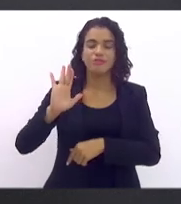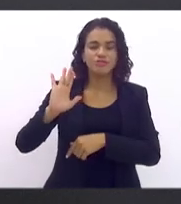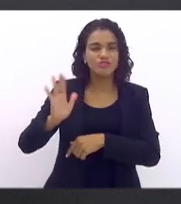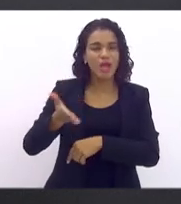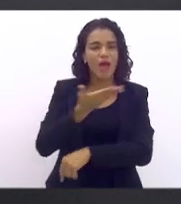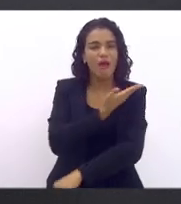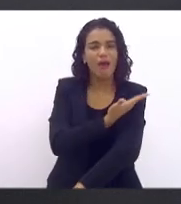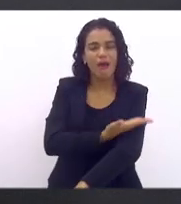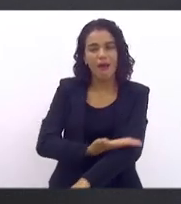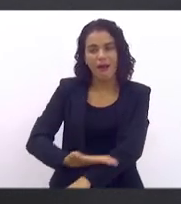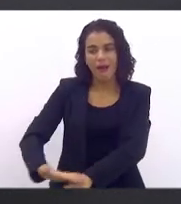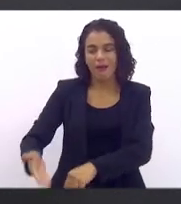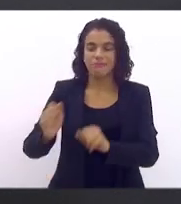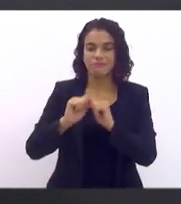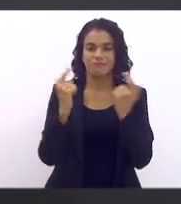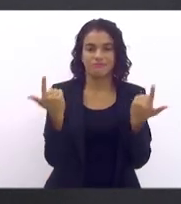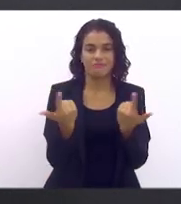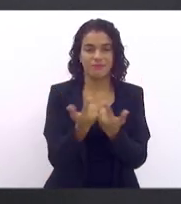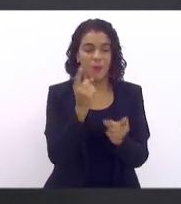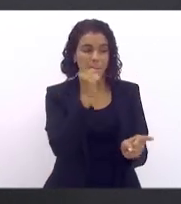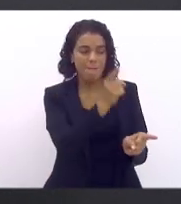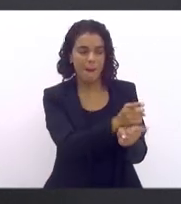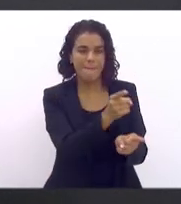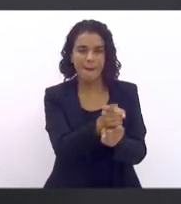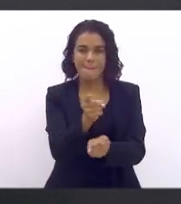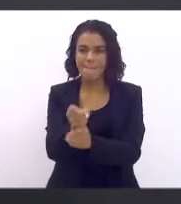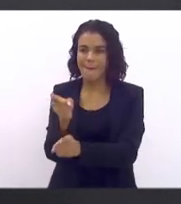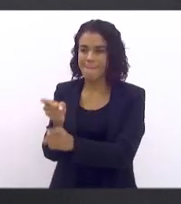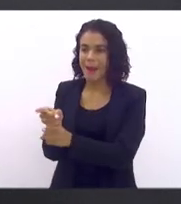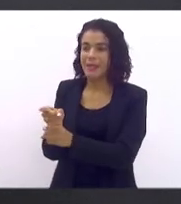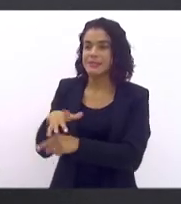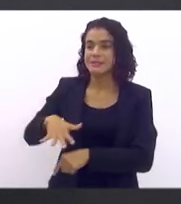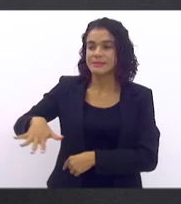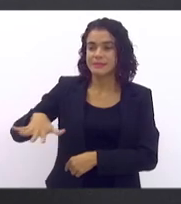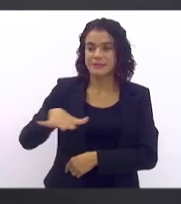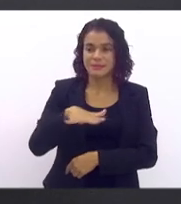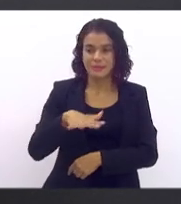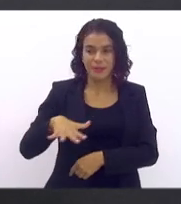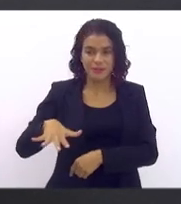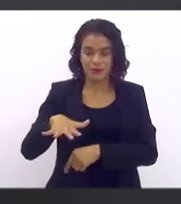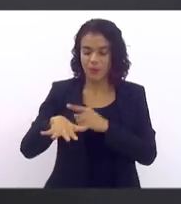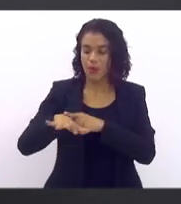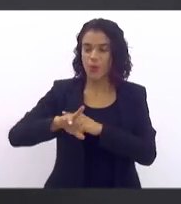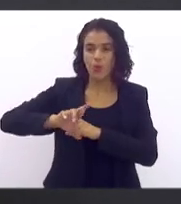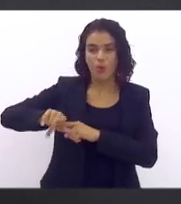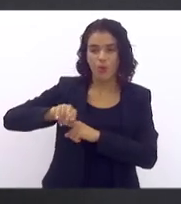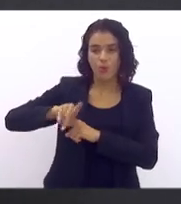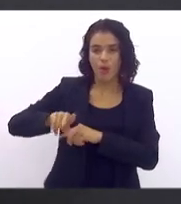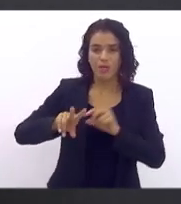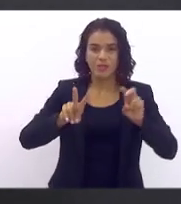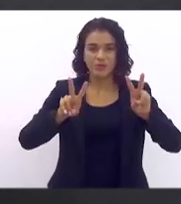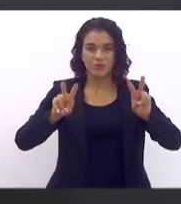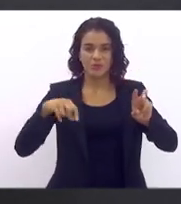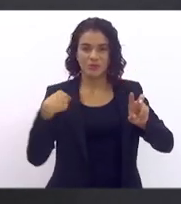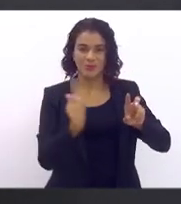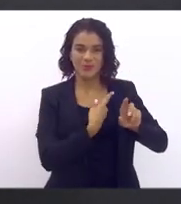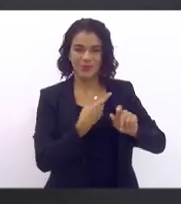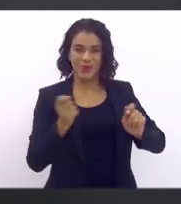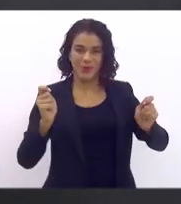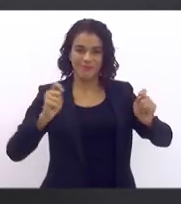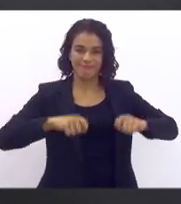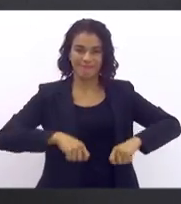dessa casa, quando se identifica questões que não são referentes à nossa competência